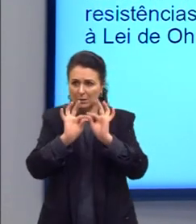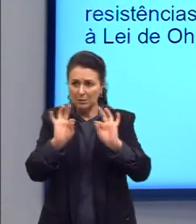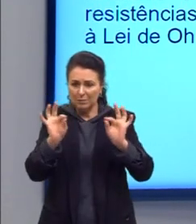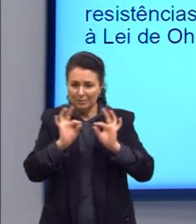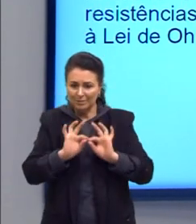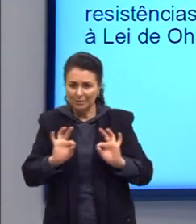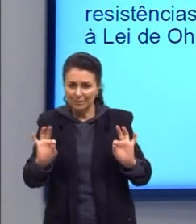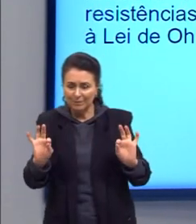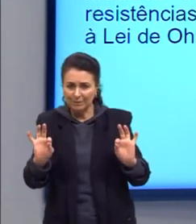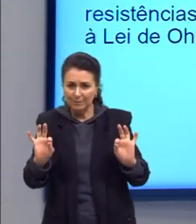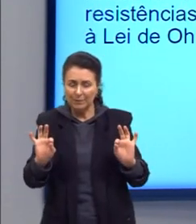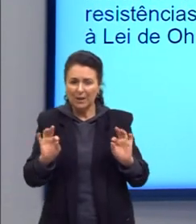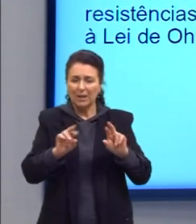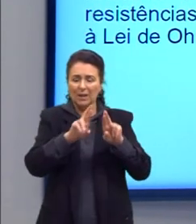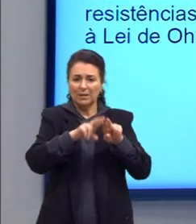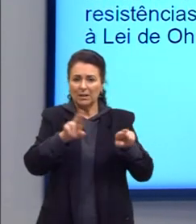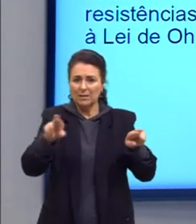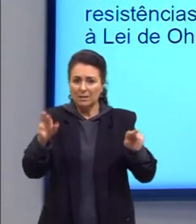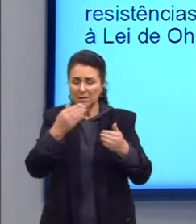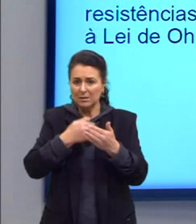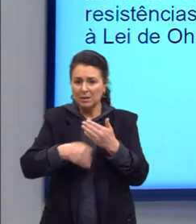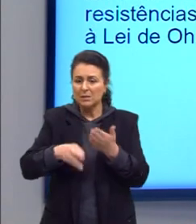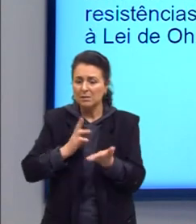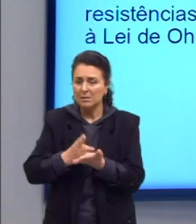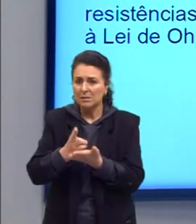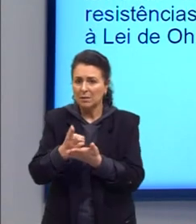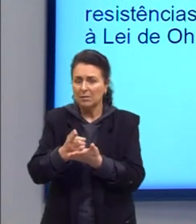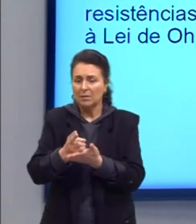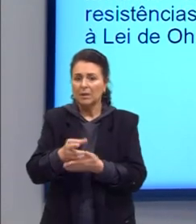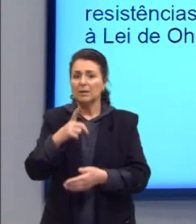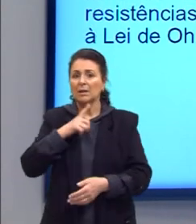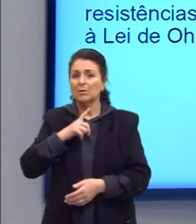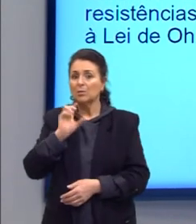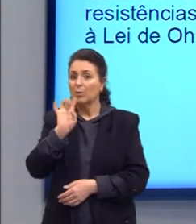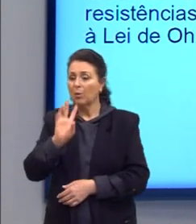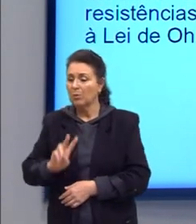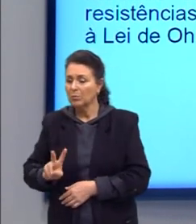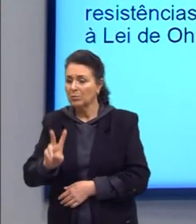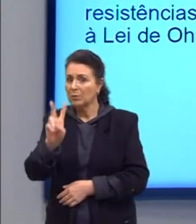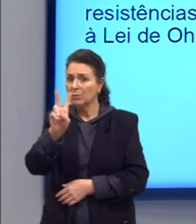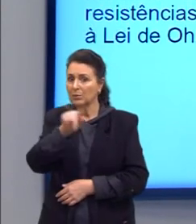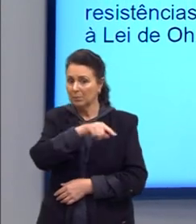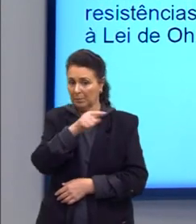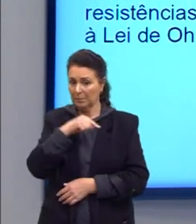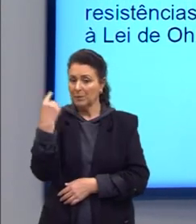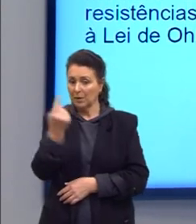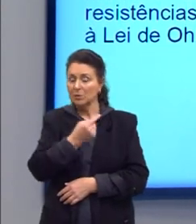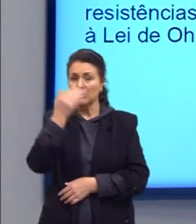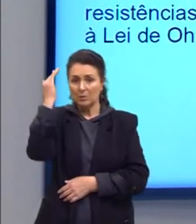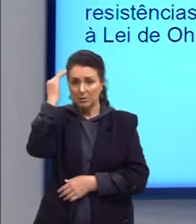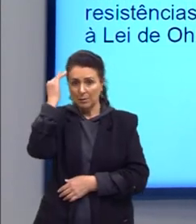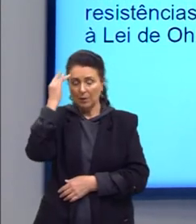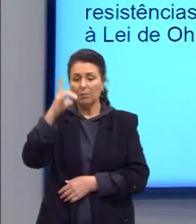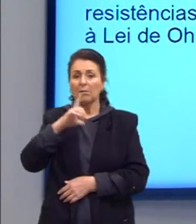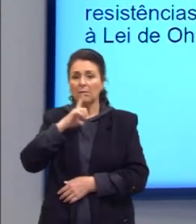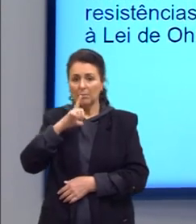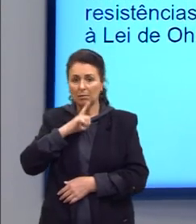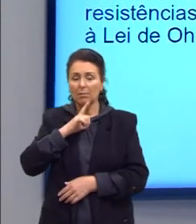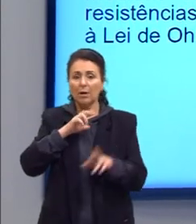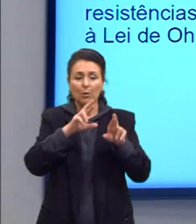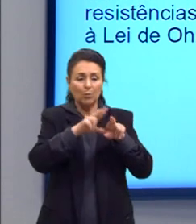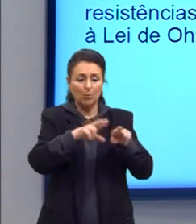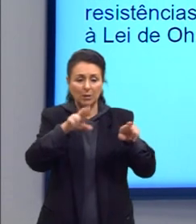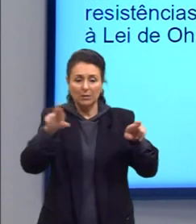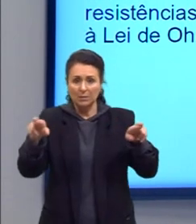como representação da resistência em todos os casos ele colocou os valores que é para a gente saber e sim existe uma